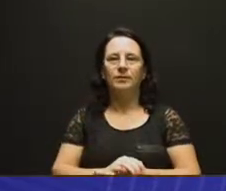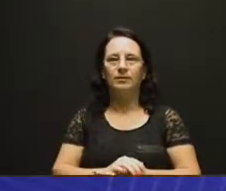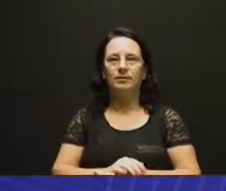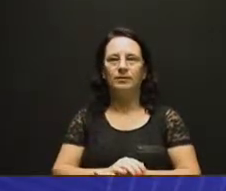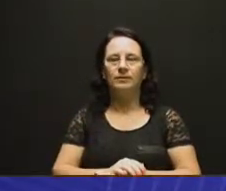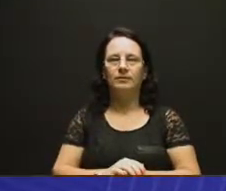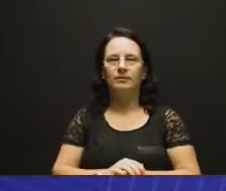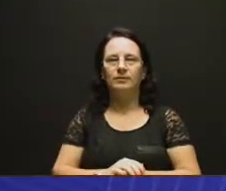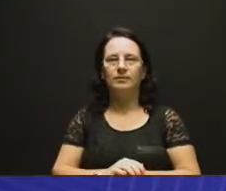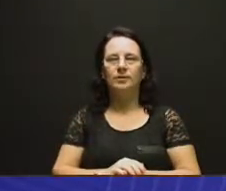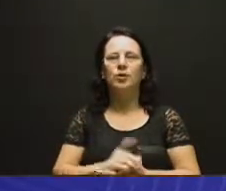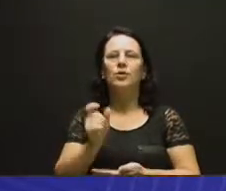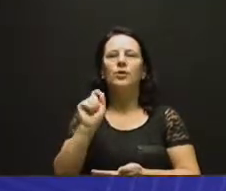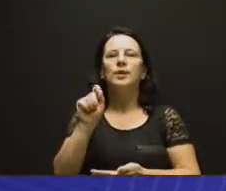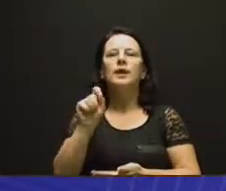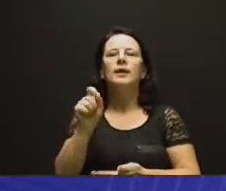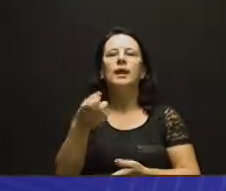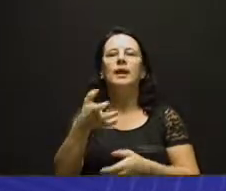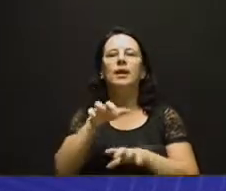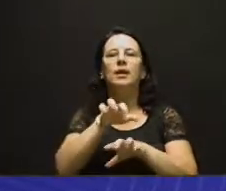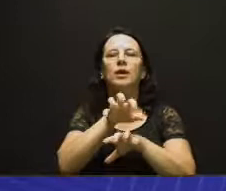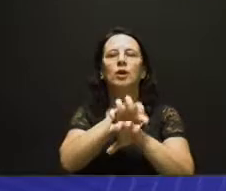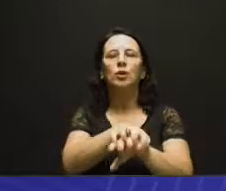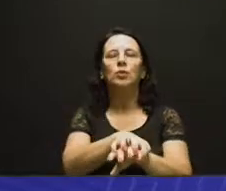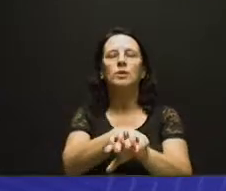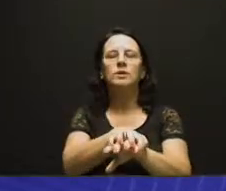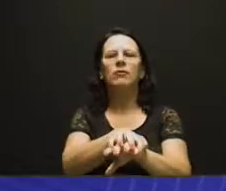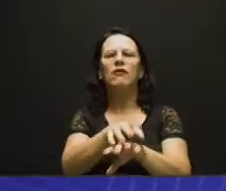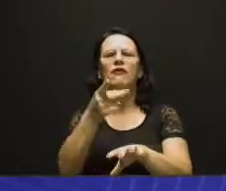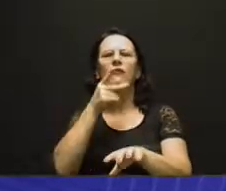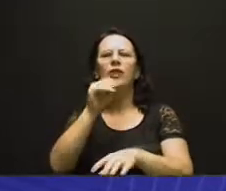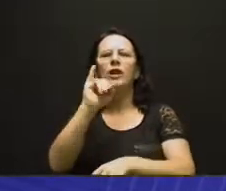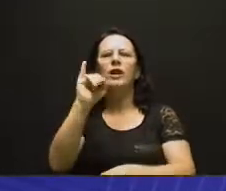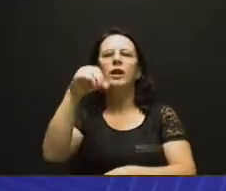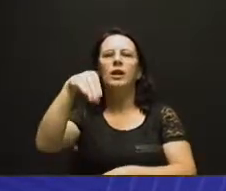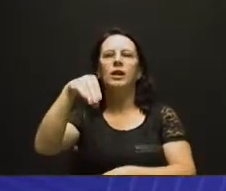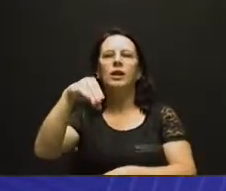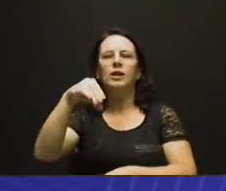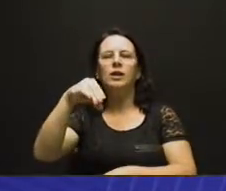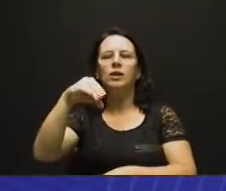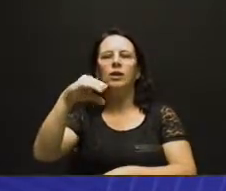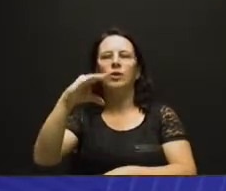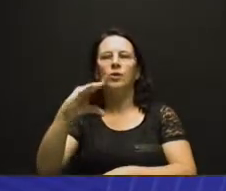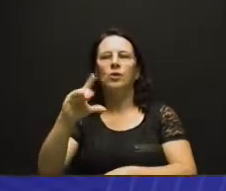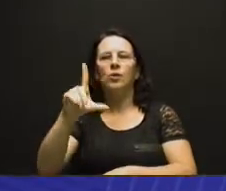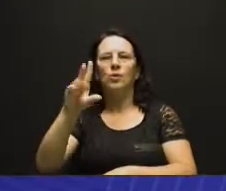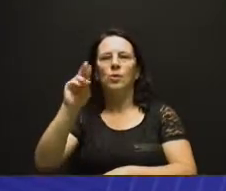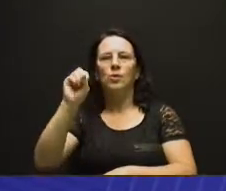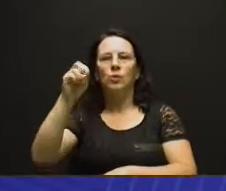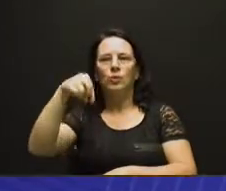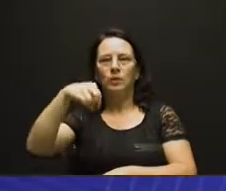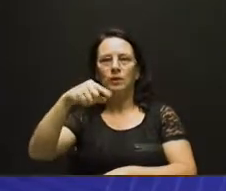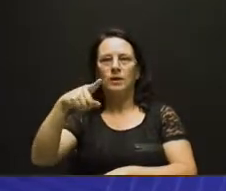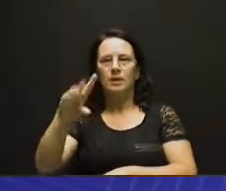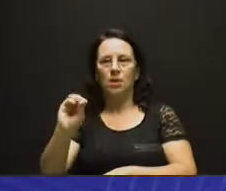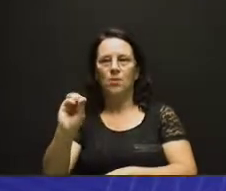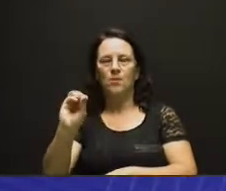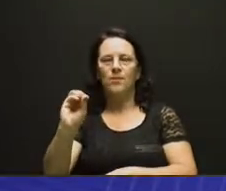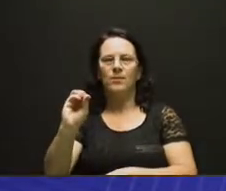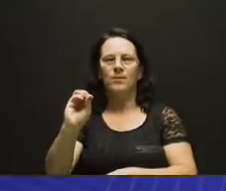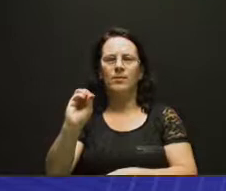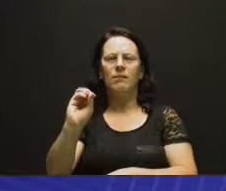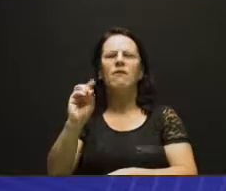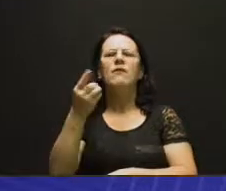que a inclusão então não é que a gente fala tanto nessa palavra inclusão e às vezes a gente fala assim é